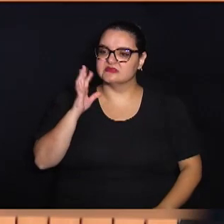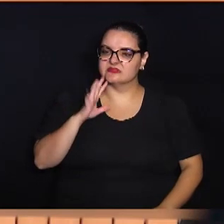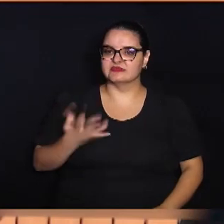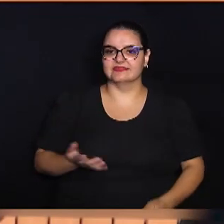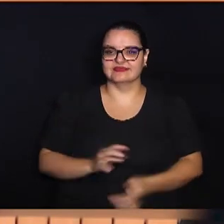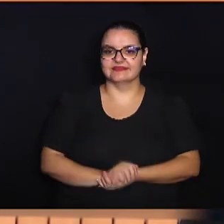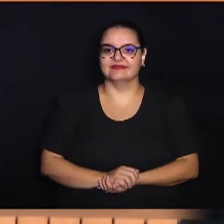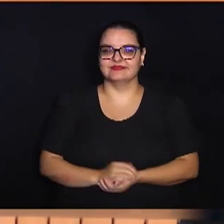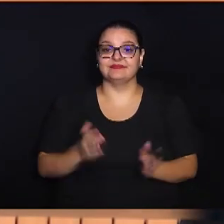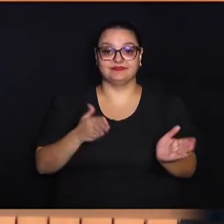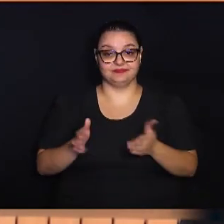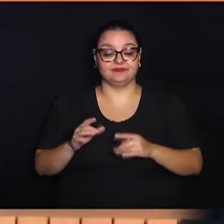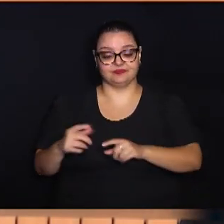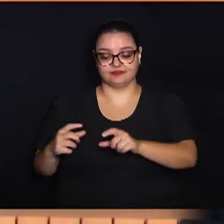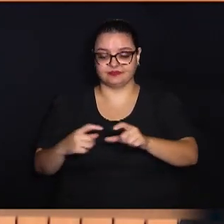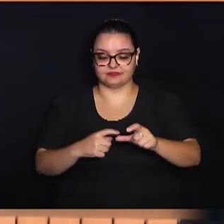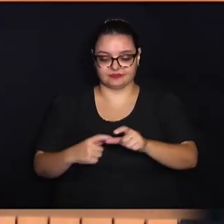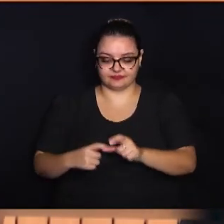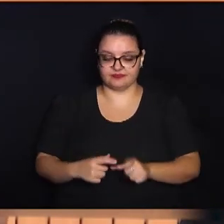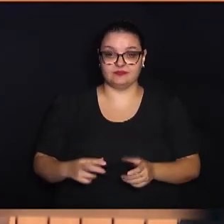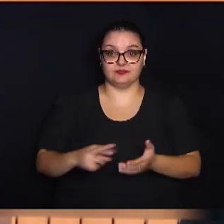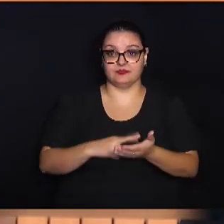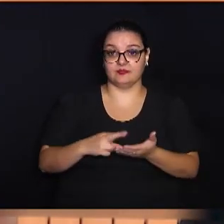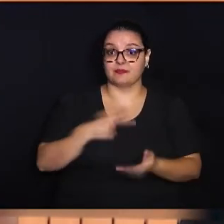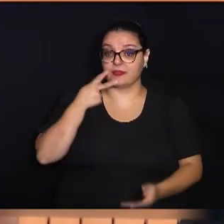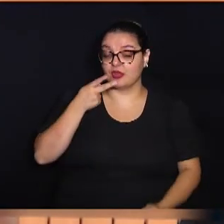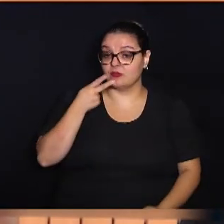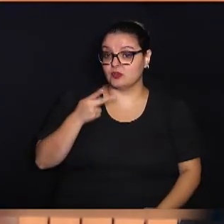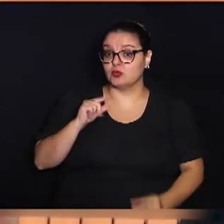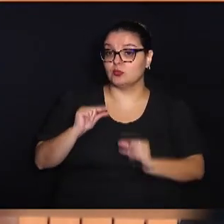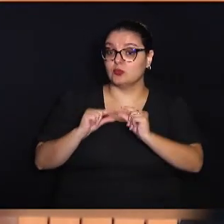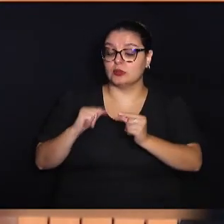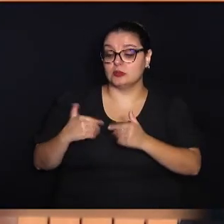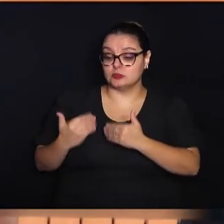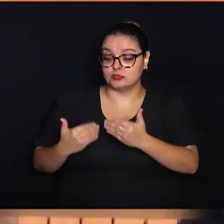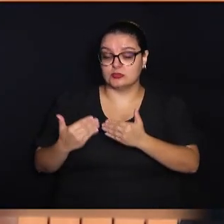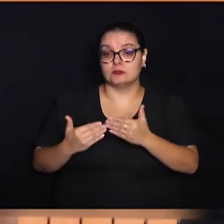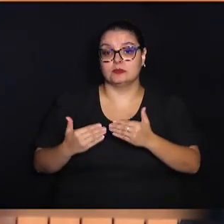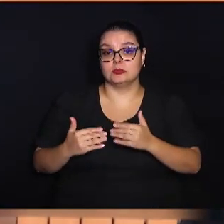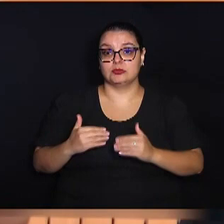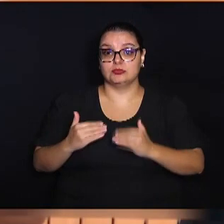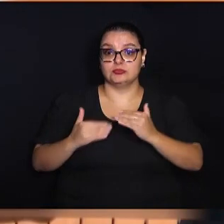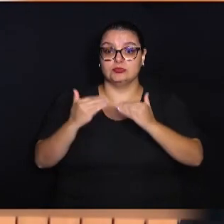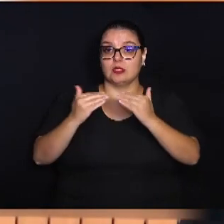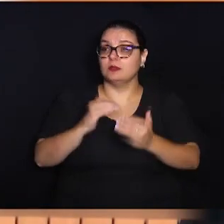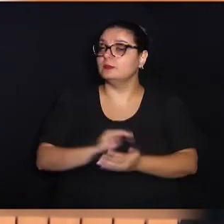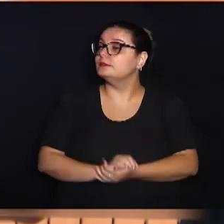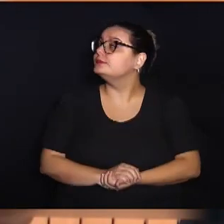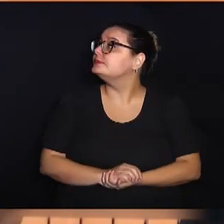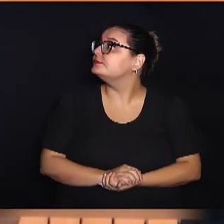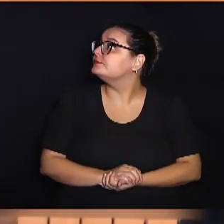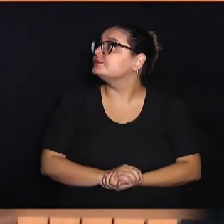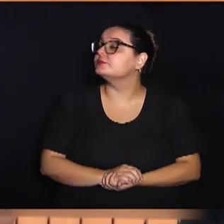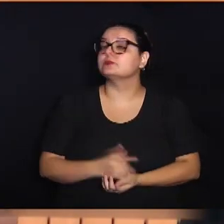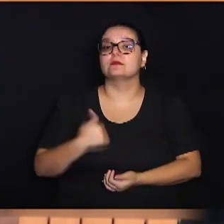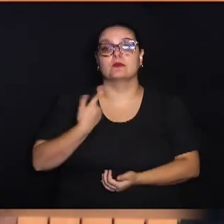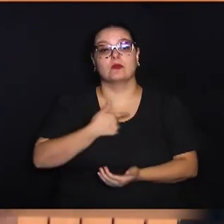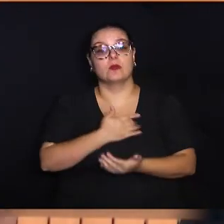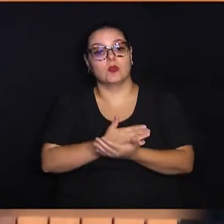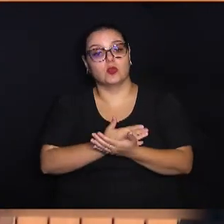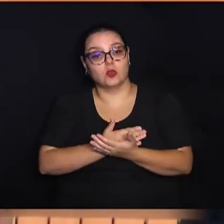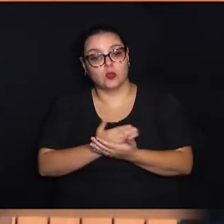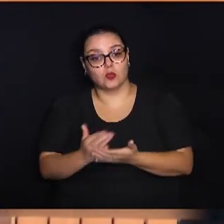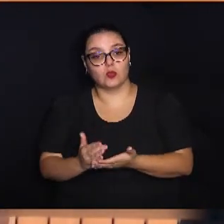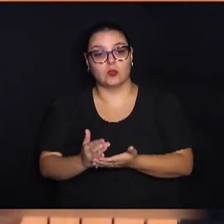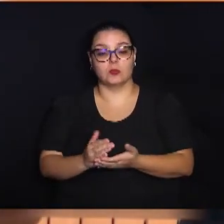O produtor da revista em quadrinhos falou um pouco do processo de construção da obra. E a gente começou a